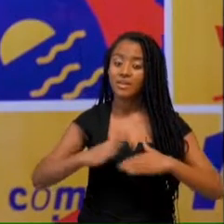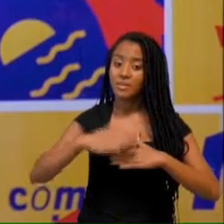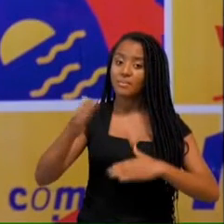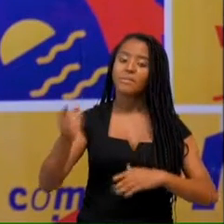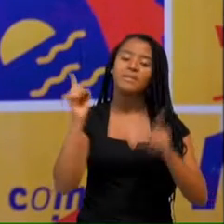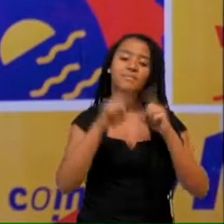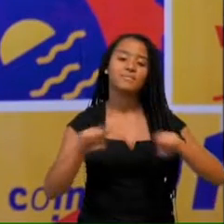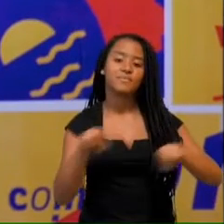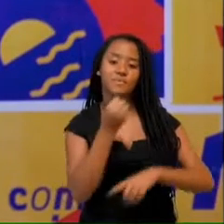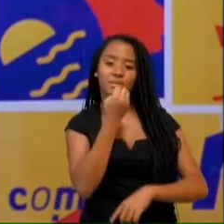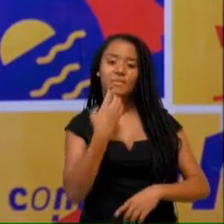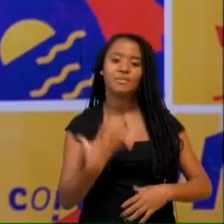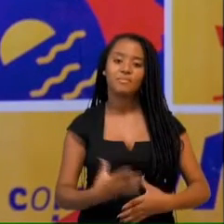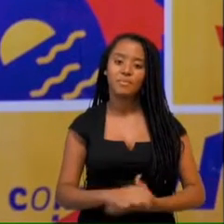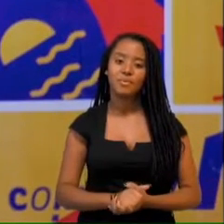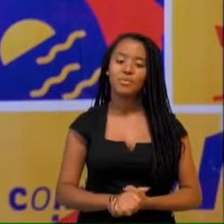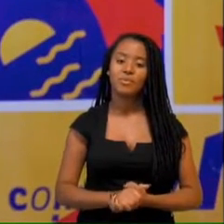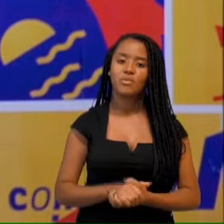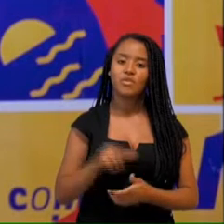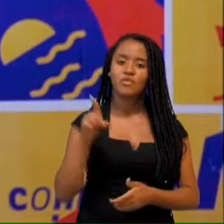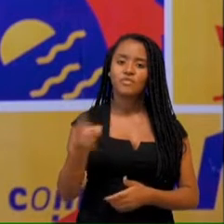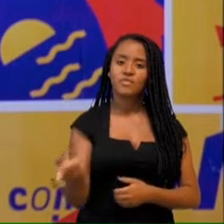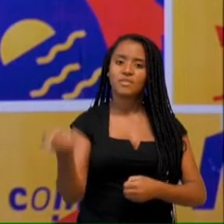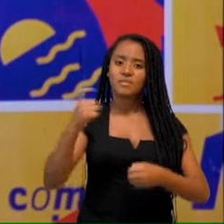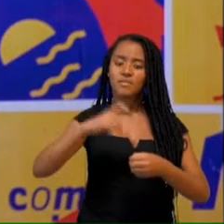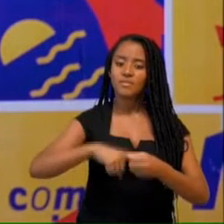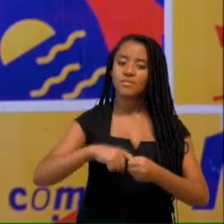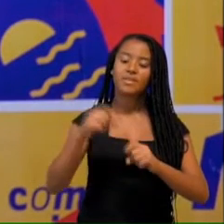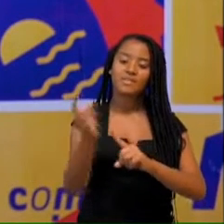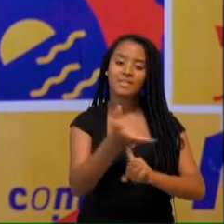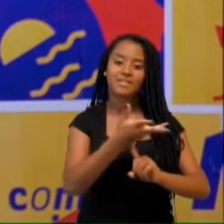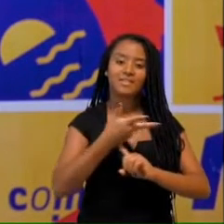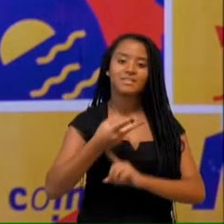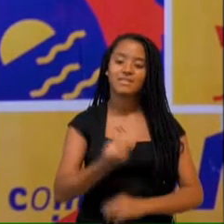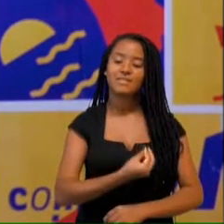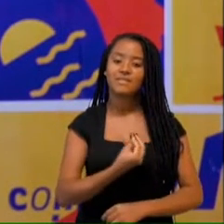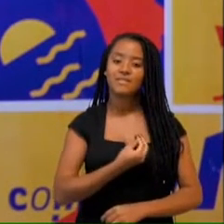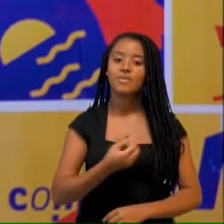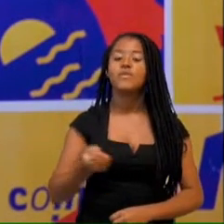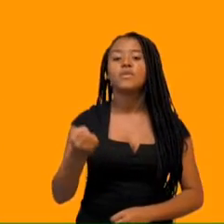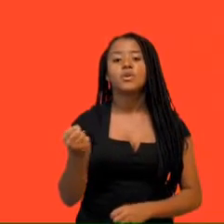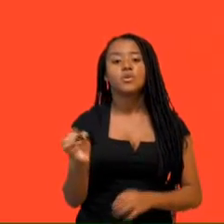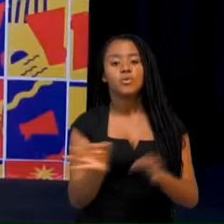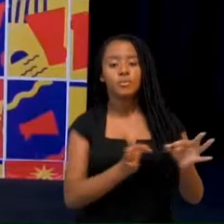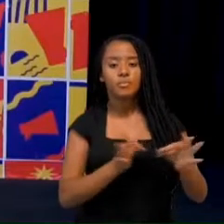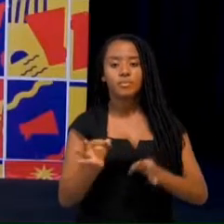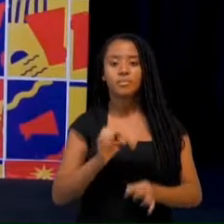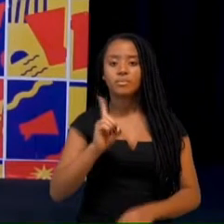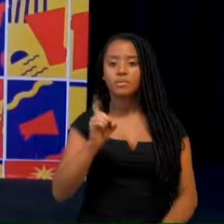mais música boa né vamos aí com você vai voltar do nosso artista que tá no programa de hoje o